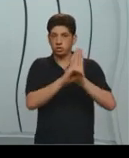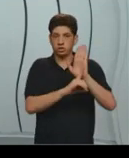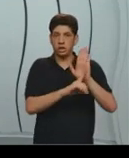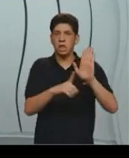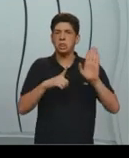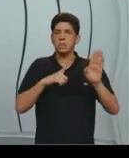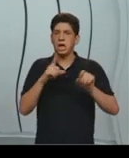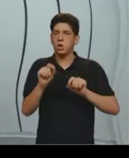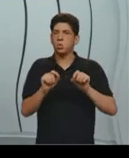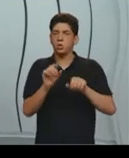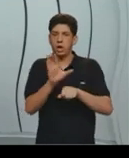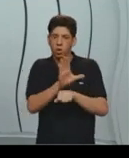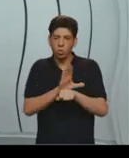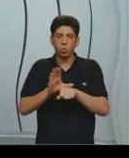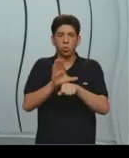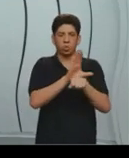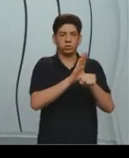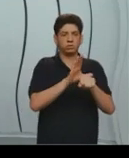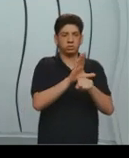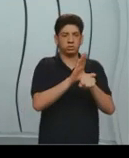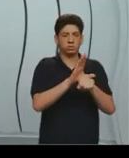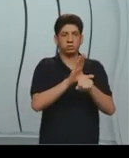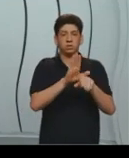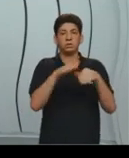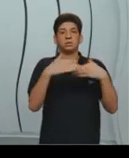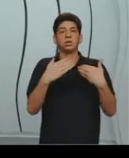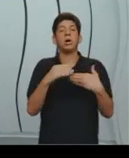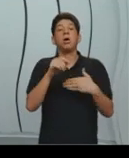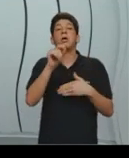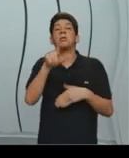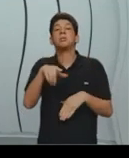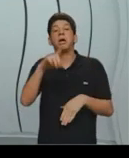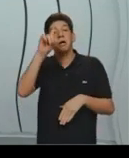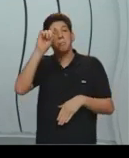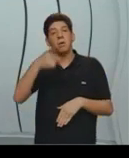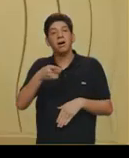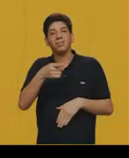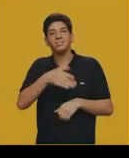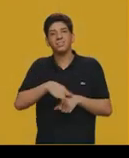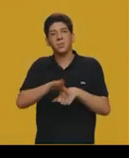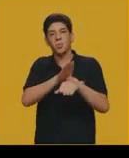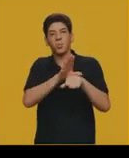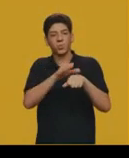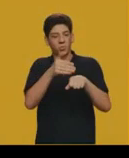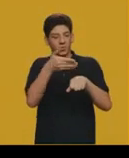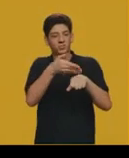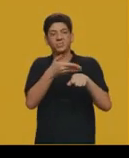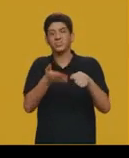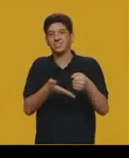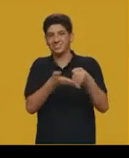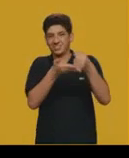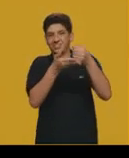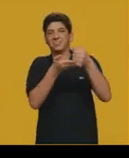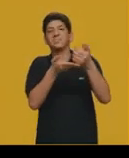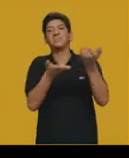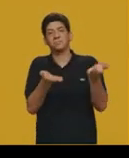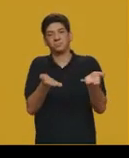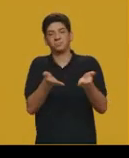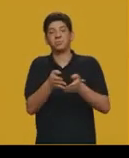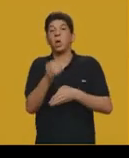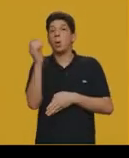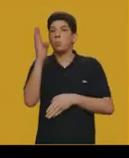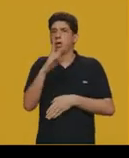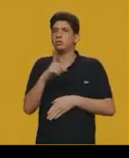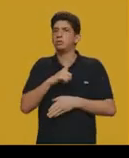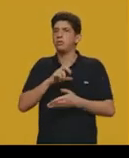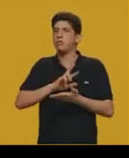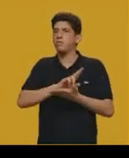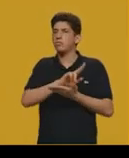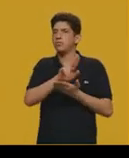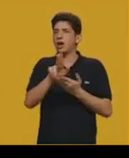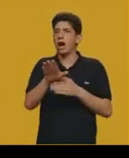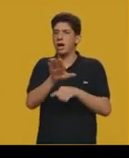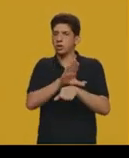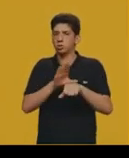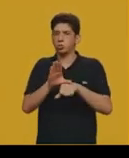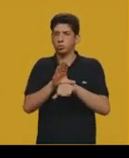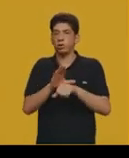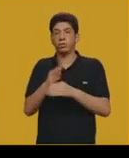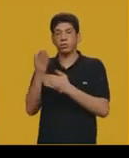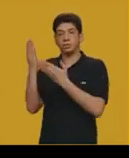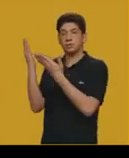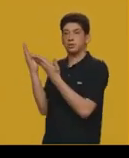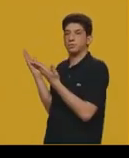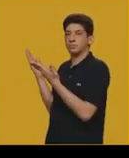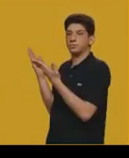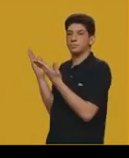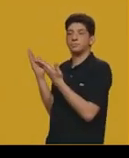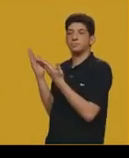basicamente, se for perguntar quem manda, é o livro. E a Constituição, o Brasil teve várias constituições, essa é a última